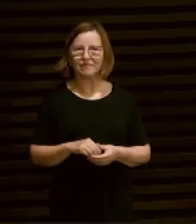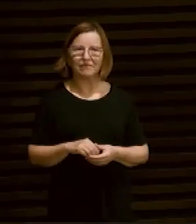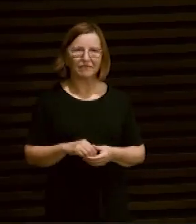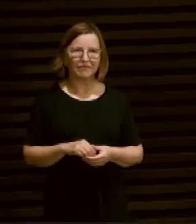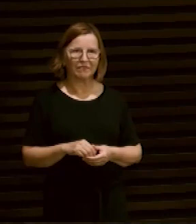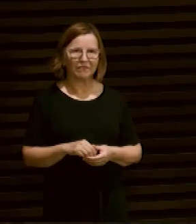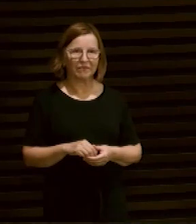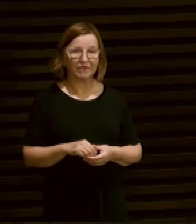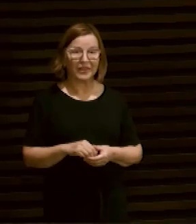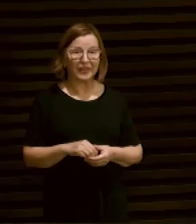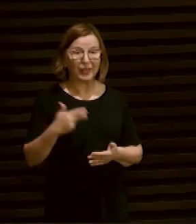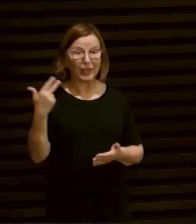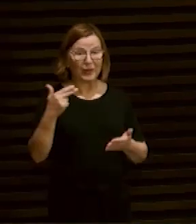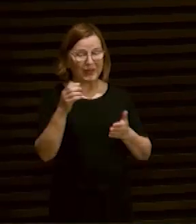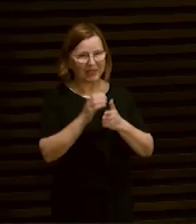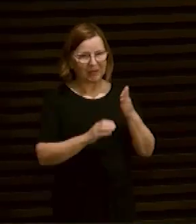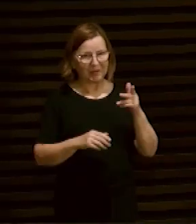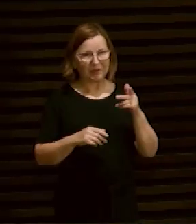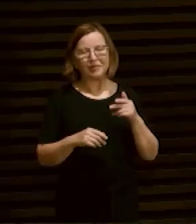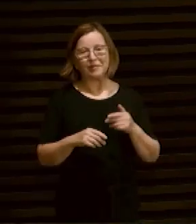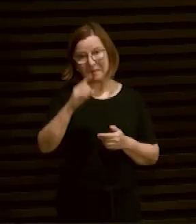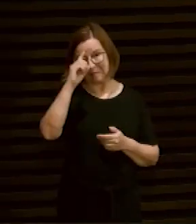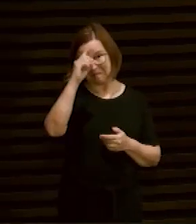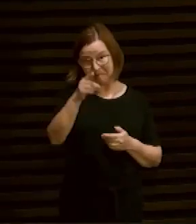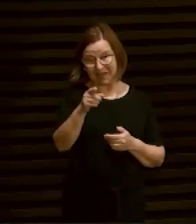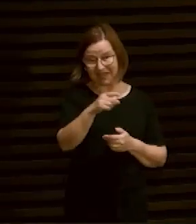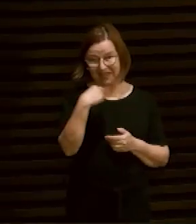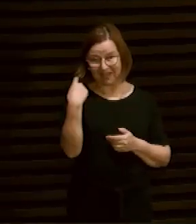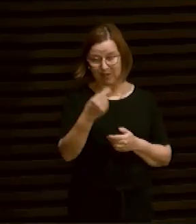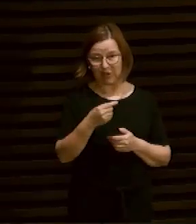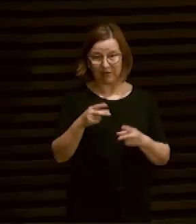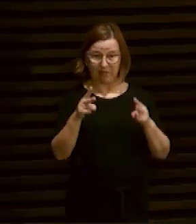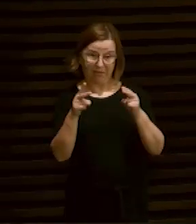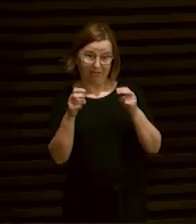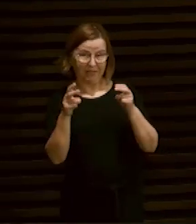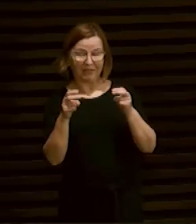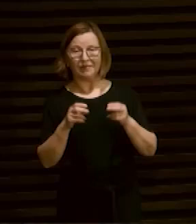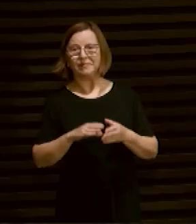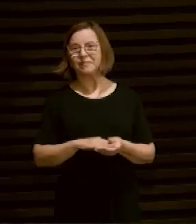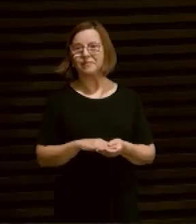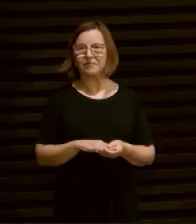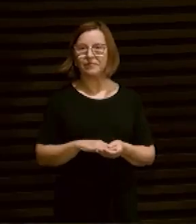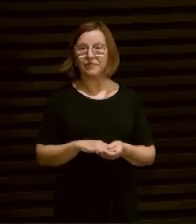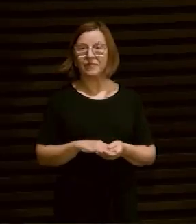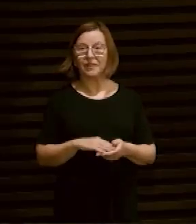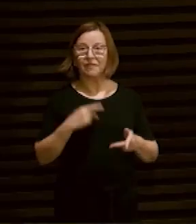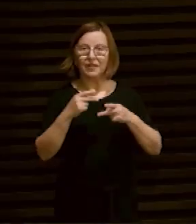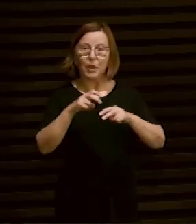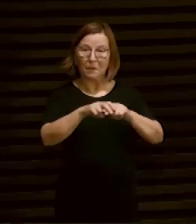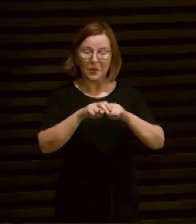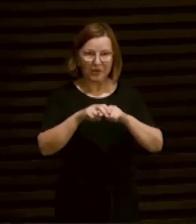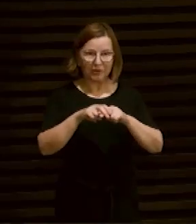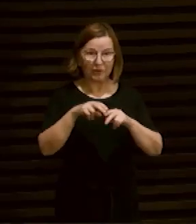Agora, no terceiro capítulo, ele manda que a gente considere. Ele diz assim: por isso,